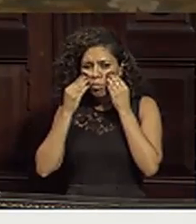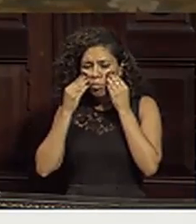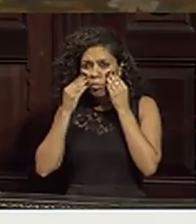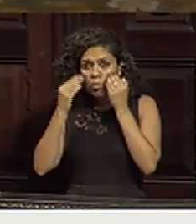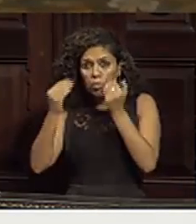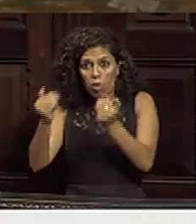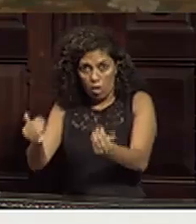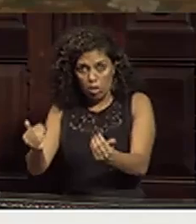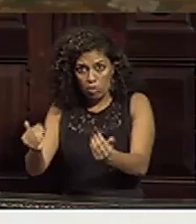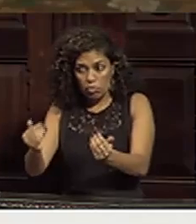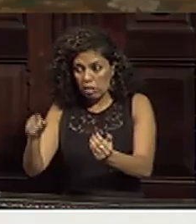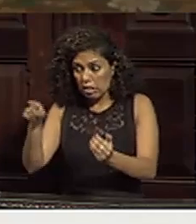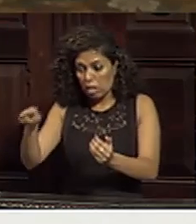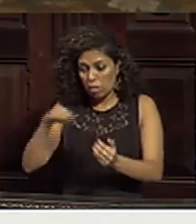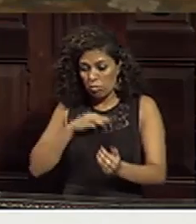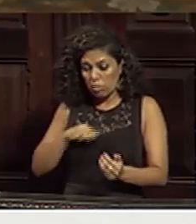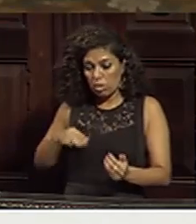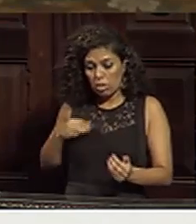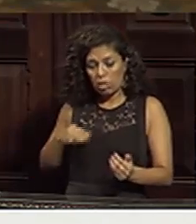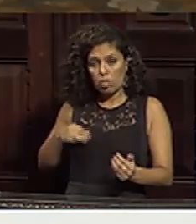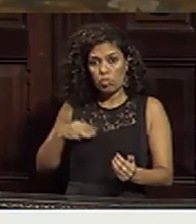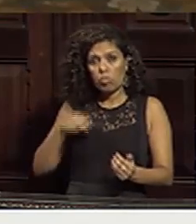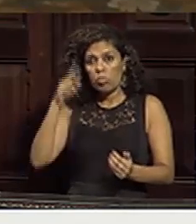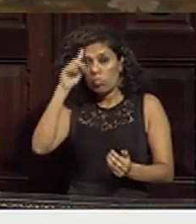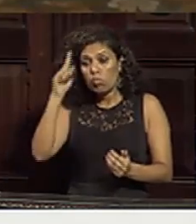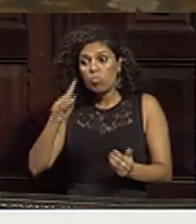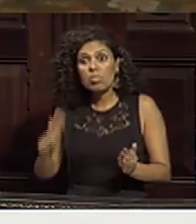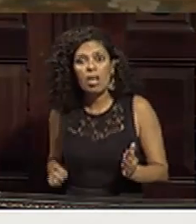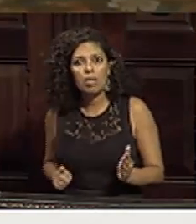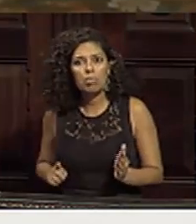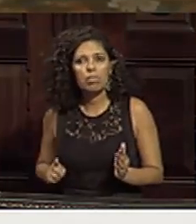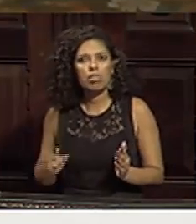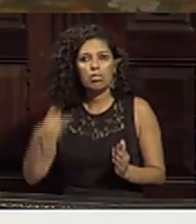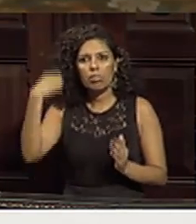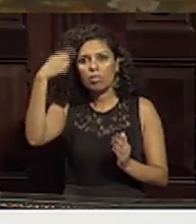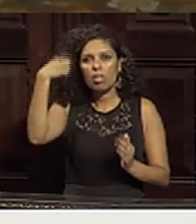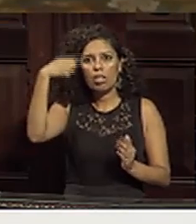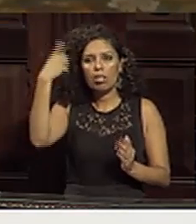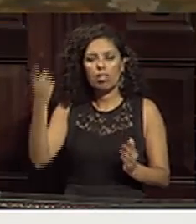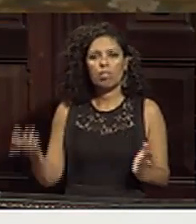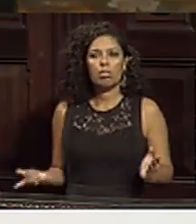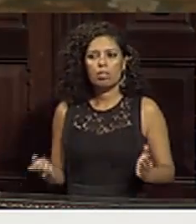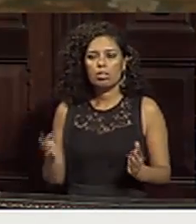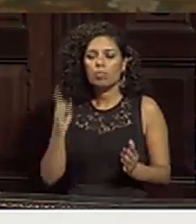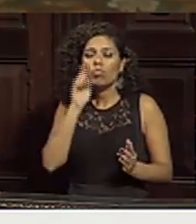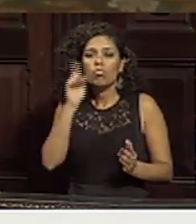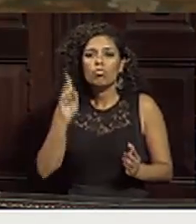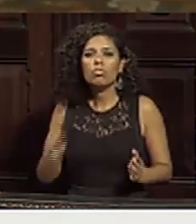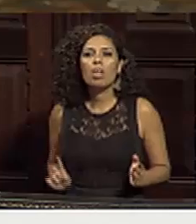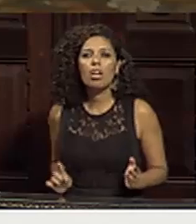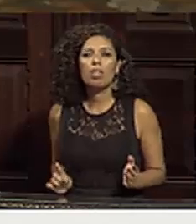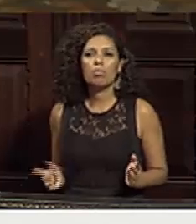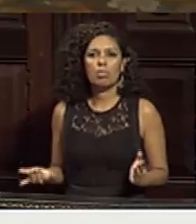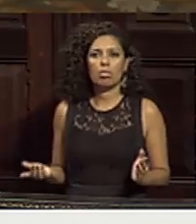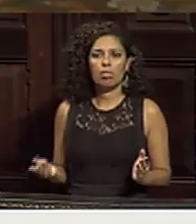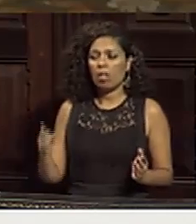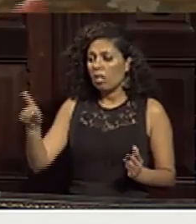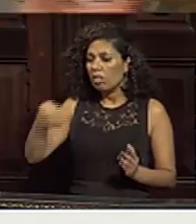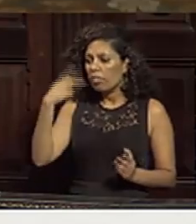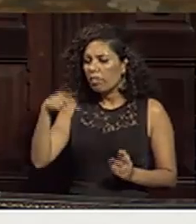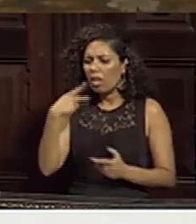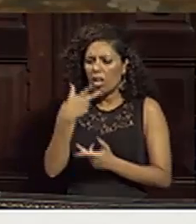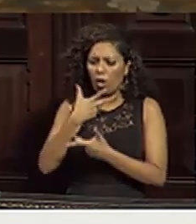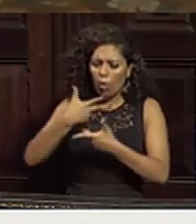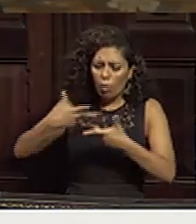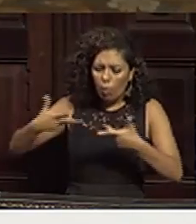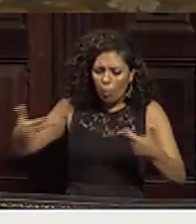desconhecedor profundo do direito E o exemplo que ele apresenta é